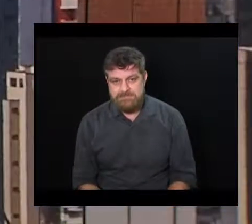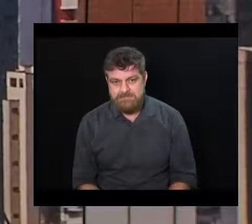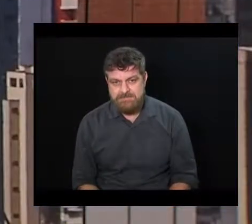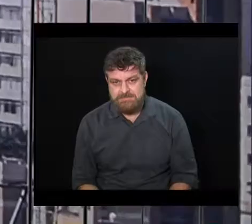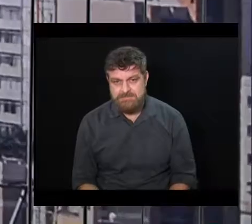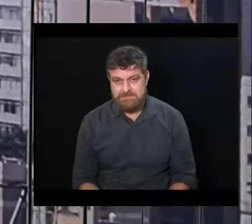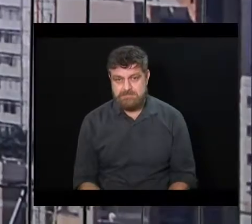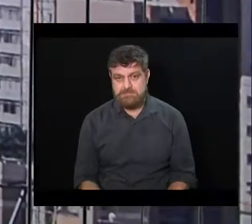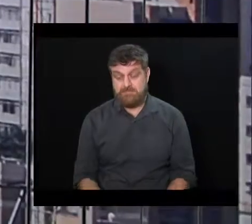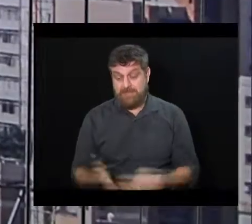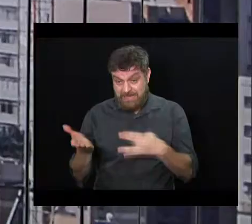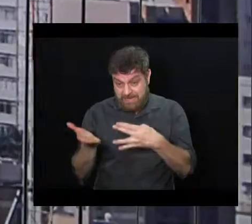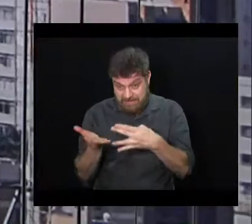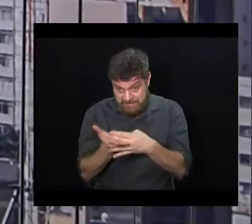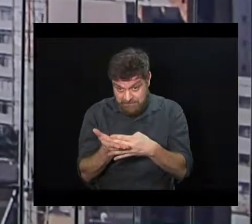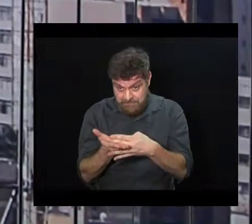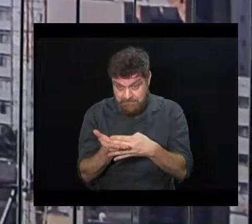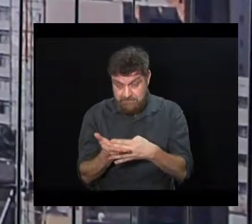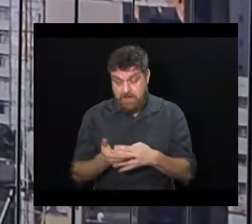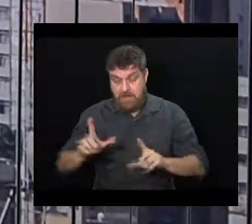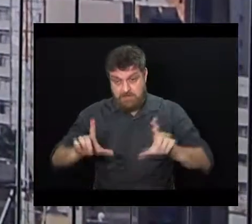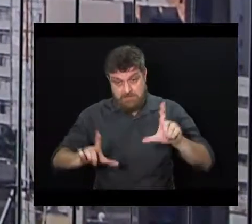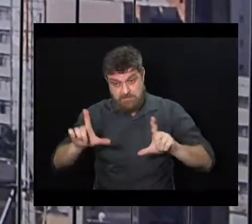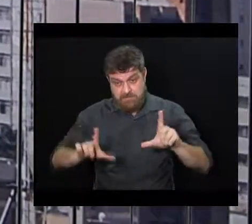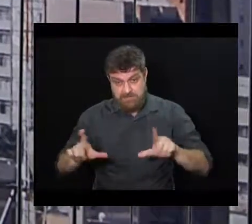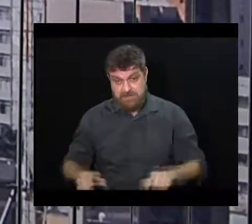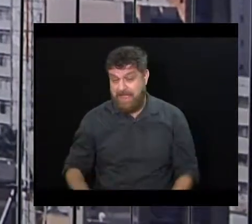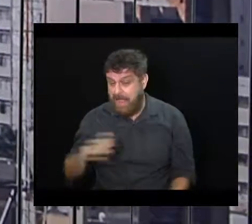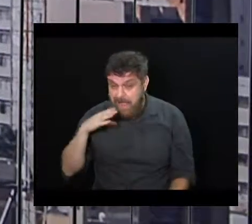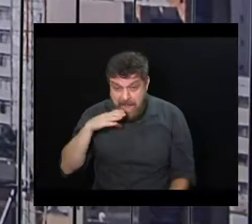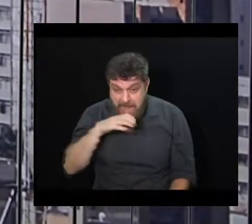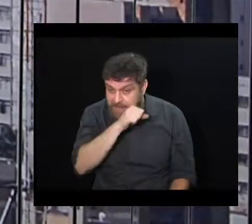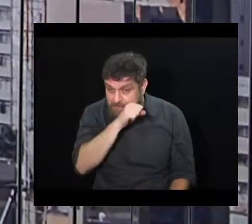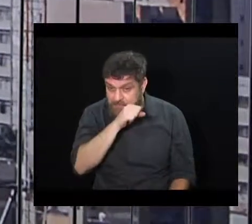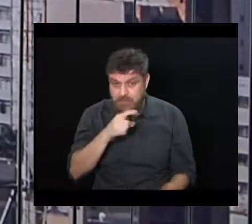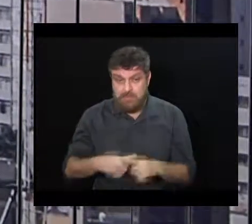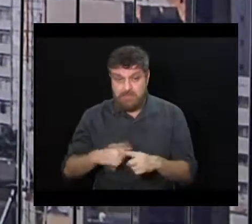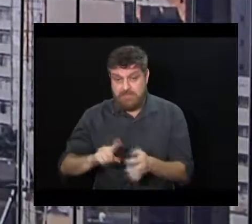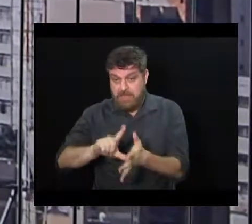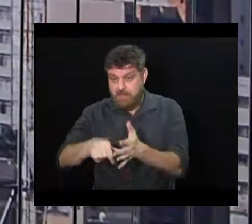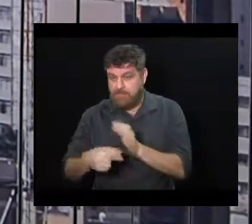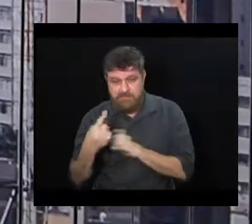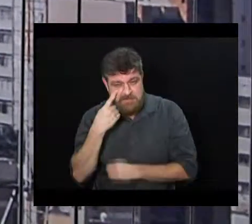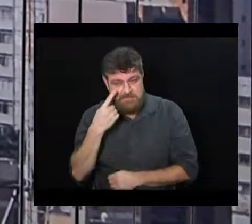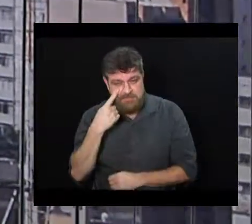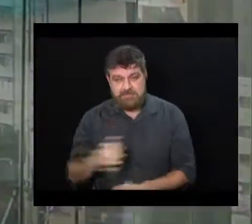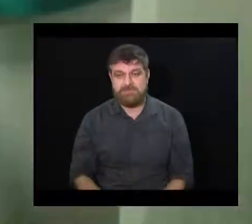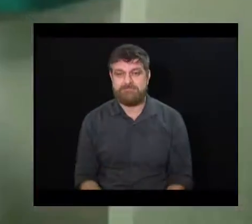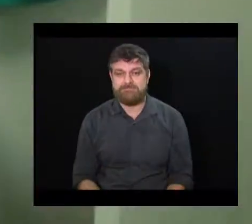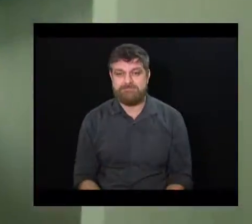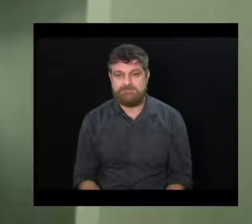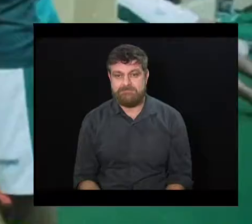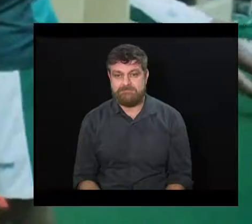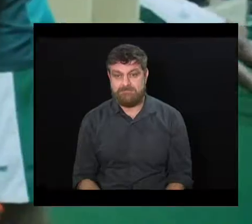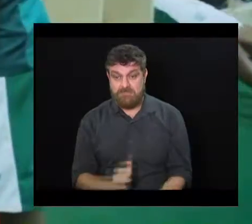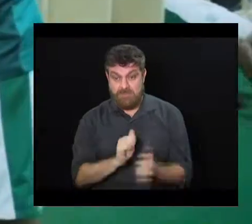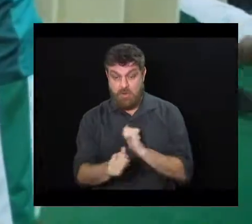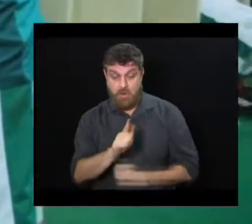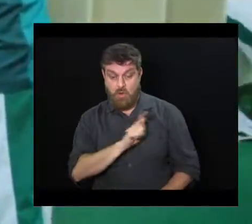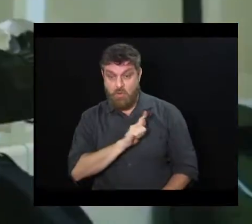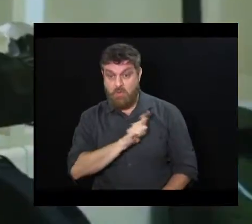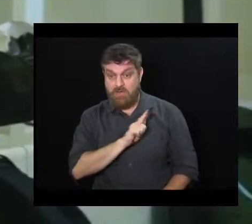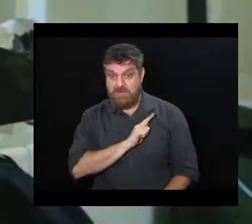E a gente dá uma pausa agora aqui no jornal, mas é coisa rápida porque a seguir você vai ver. Guarani recebe